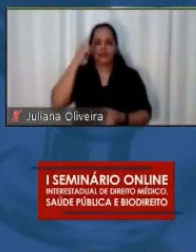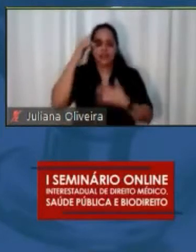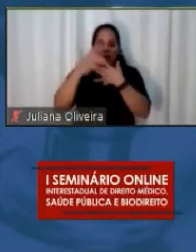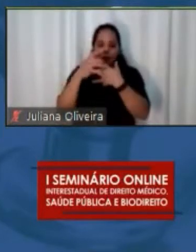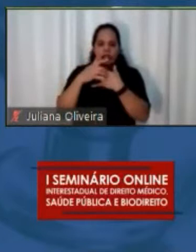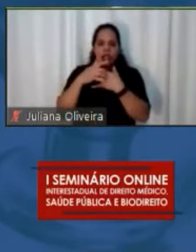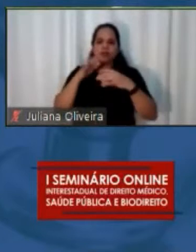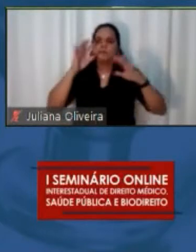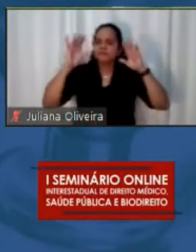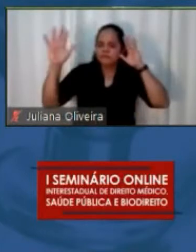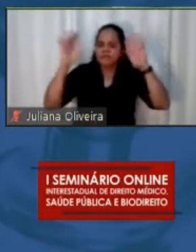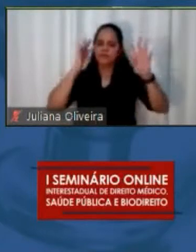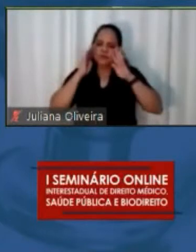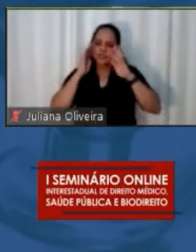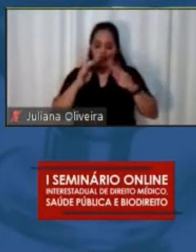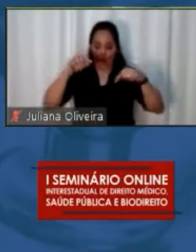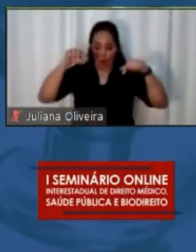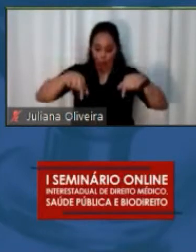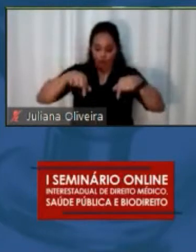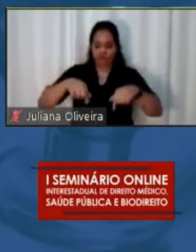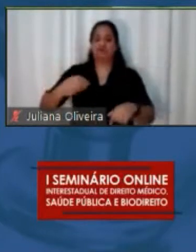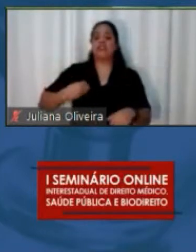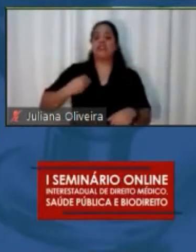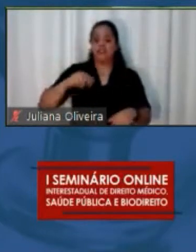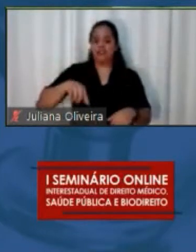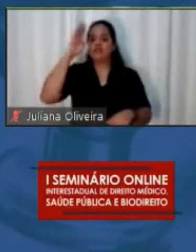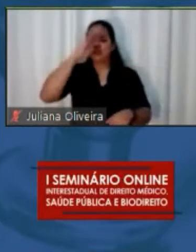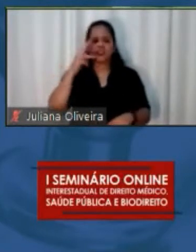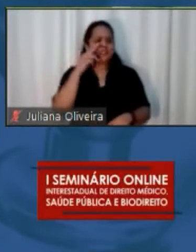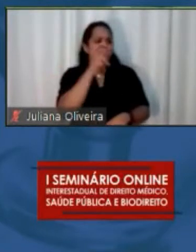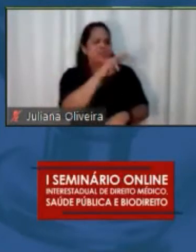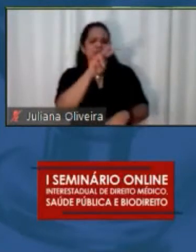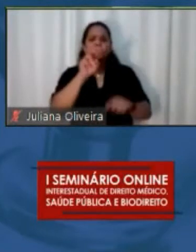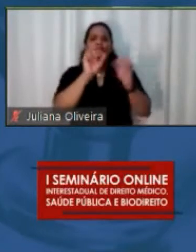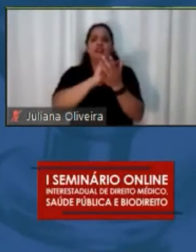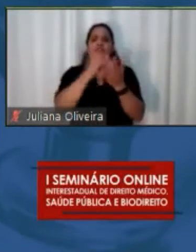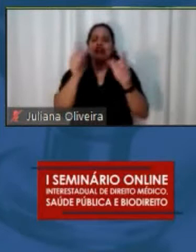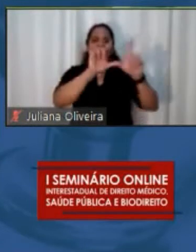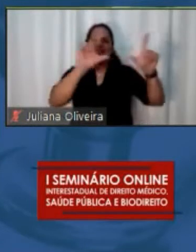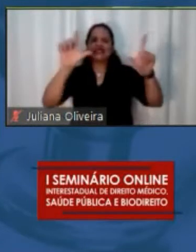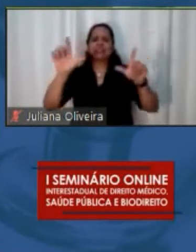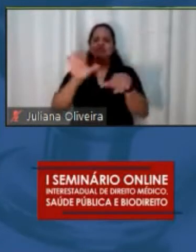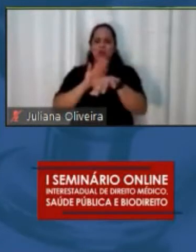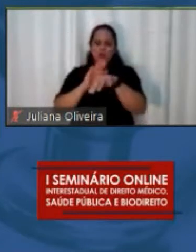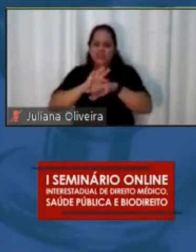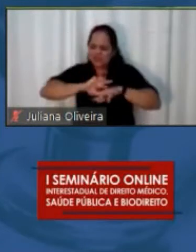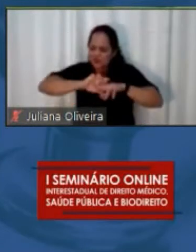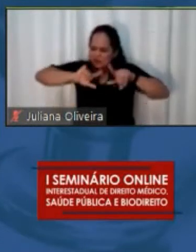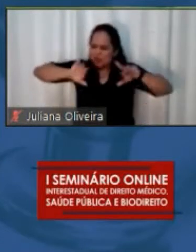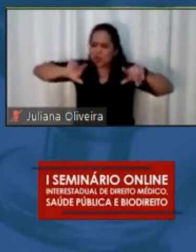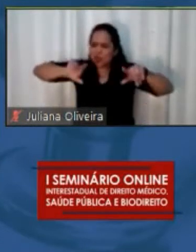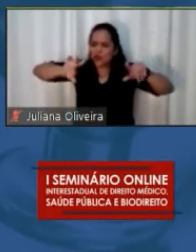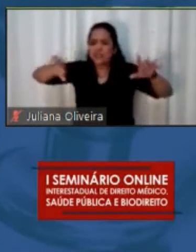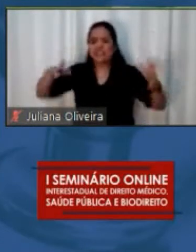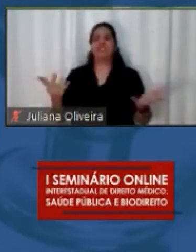época que nós estamos. Nós vimos muitas notícias nesta época de pandemia em que os bancos de sangue